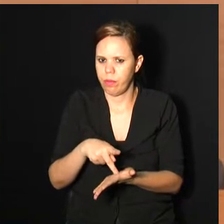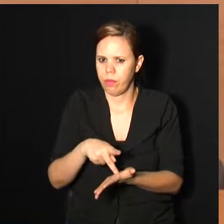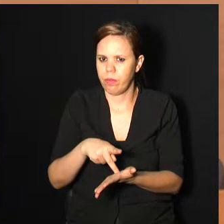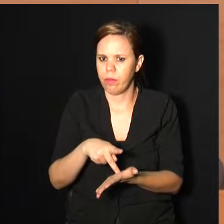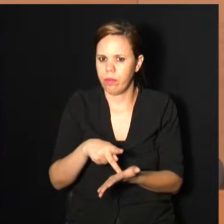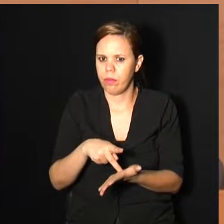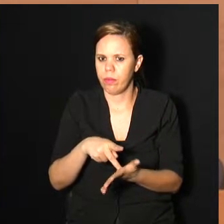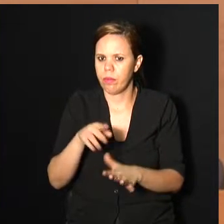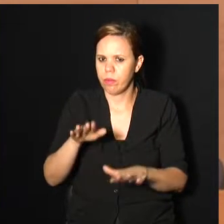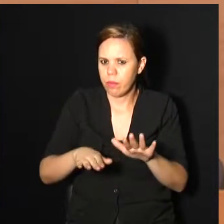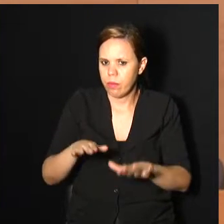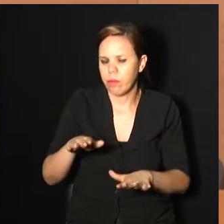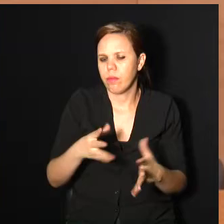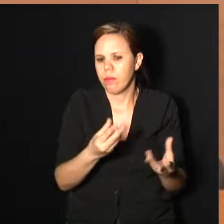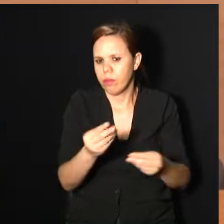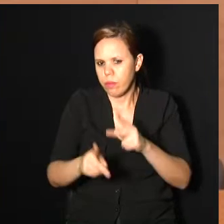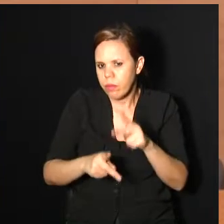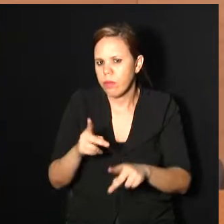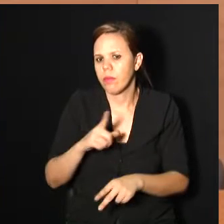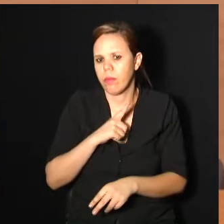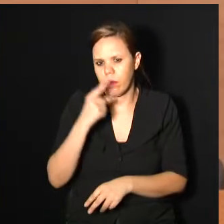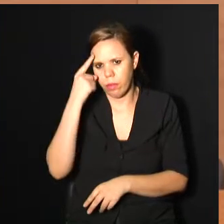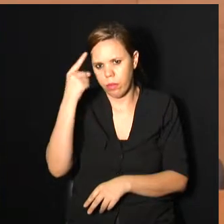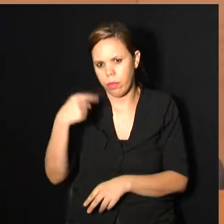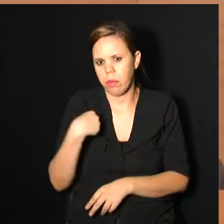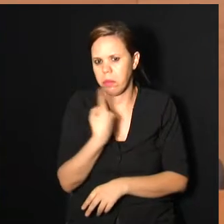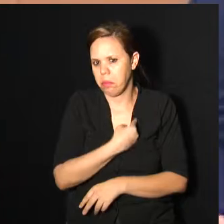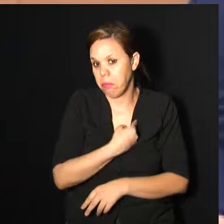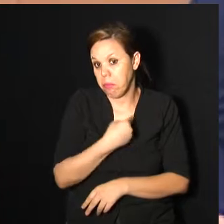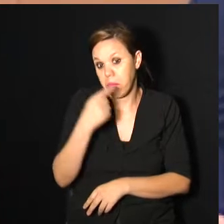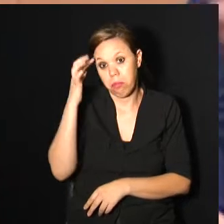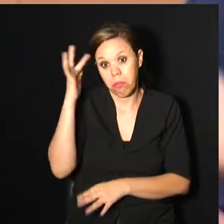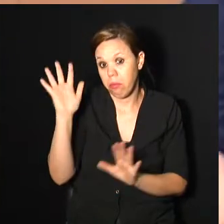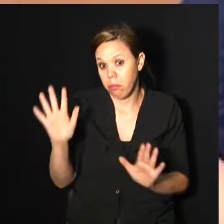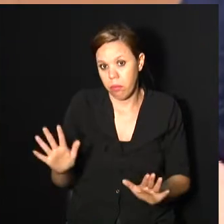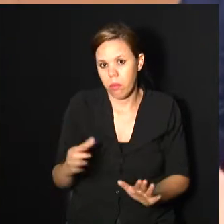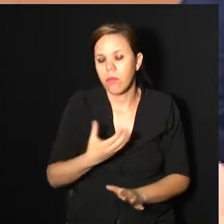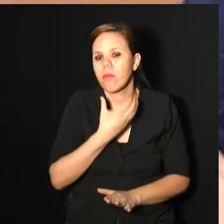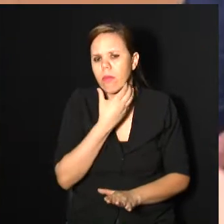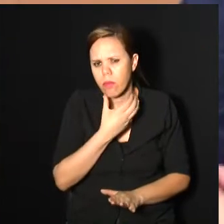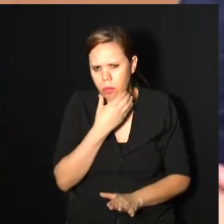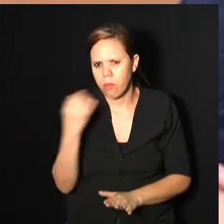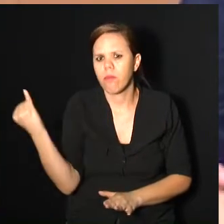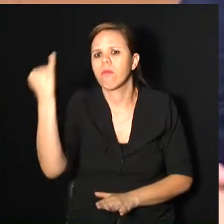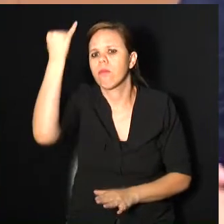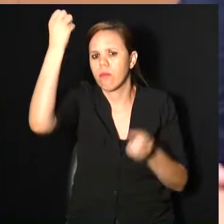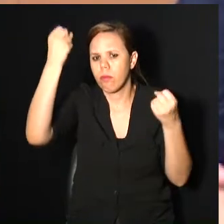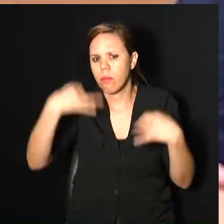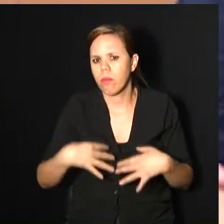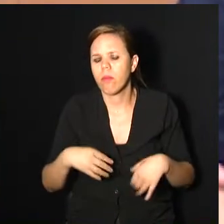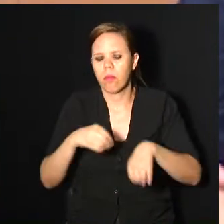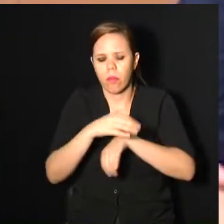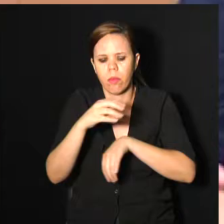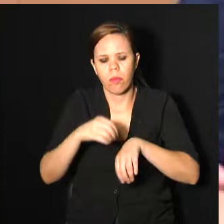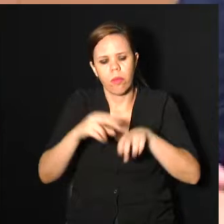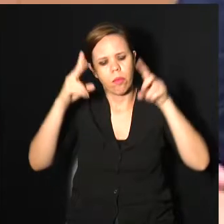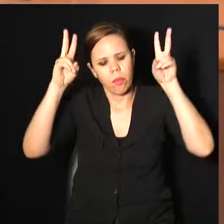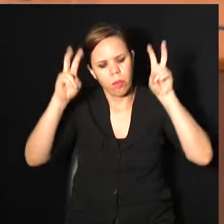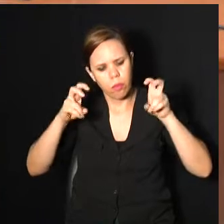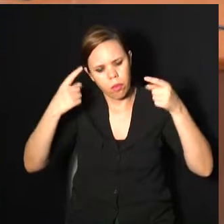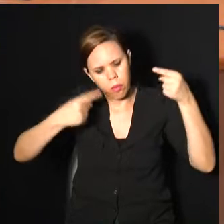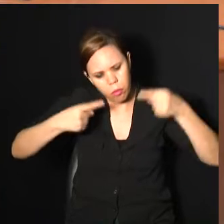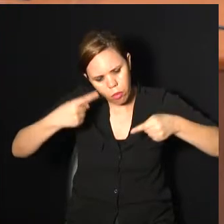muitas vezes tem muita gente que tem ideias que a gente nem imagina. Carmo destacou a importância de trazer o debate sobre o